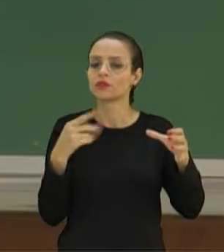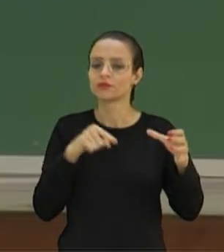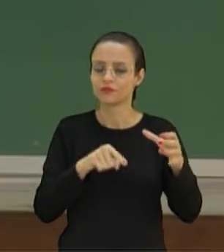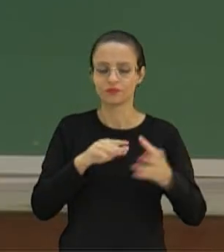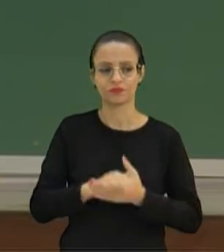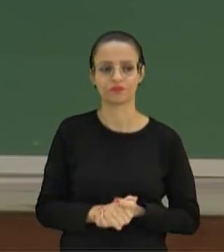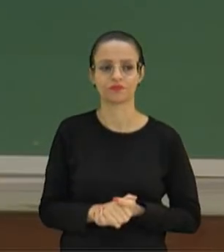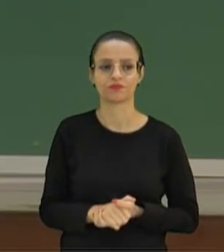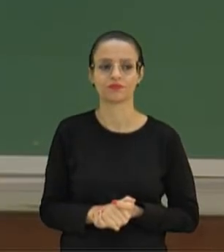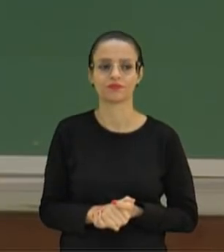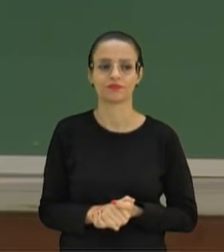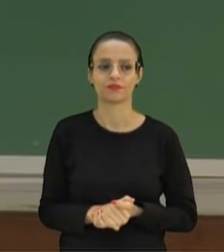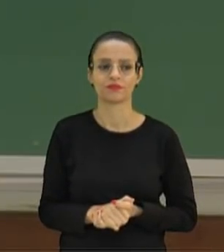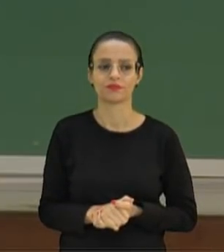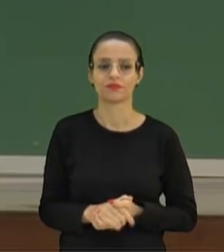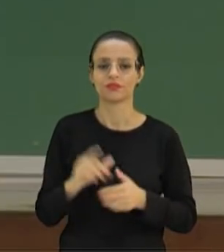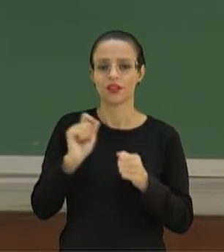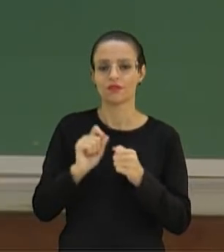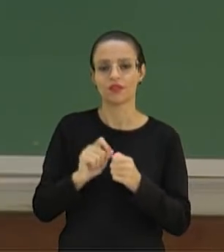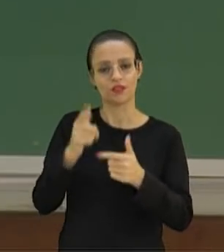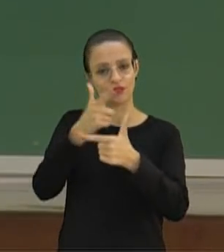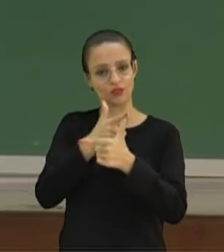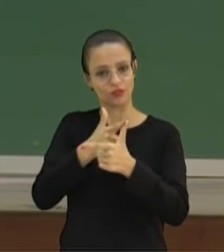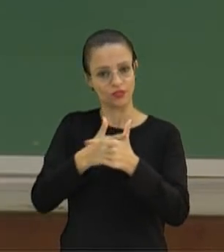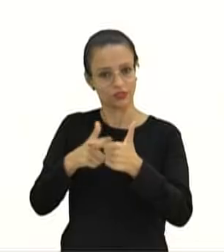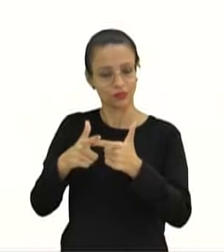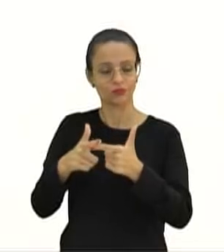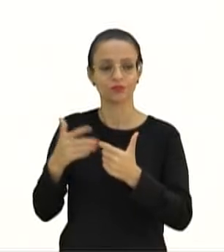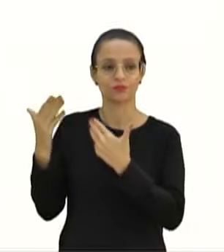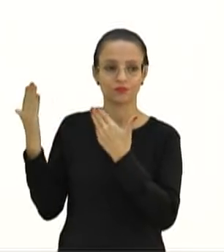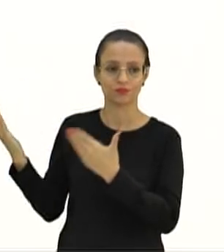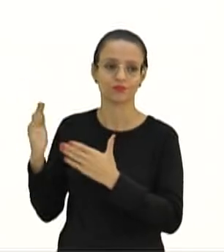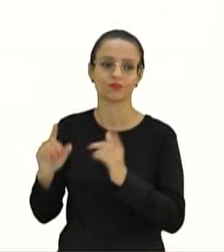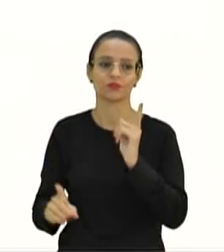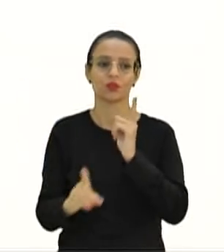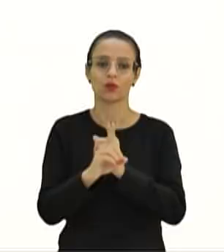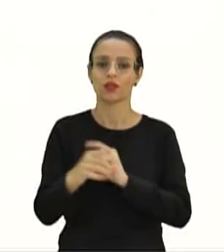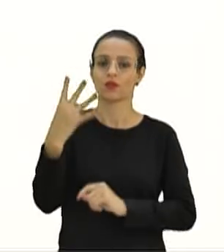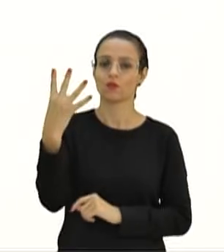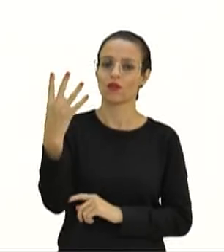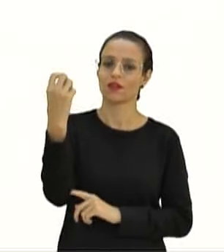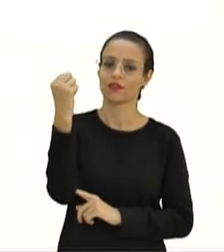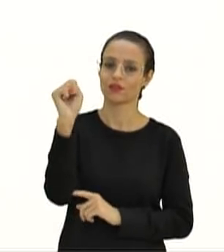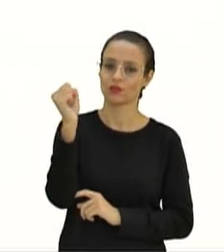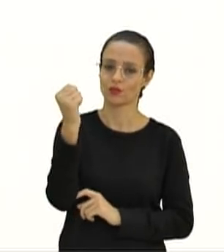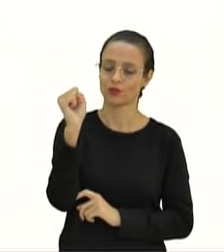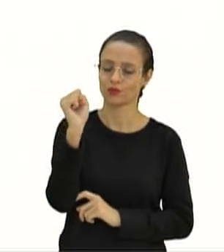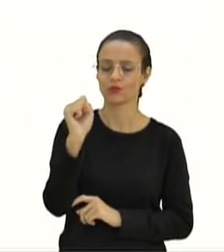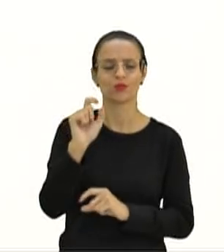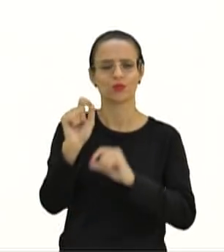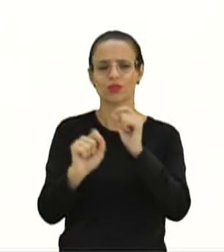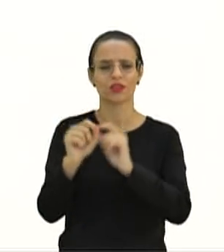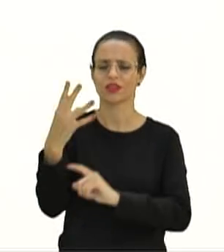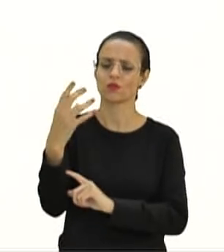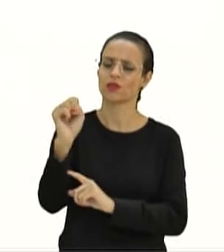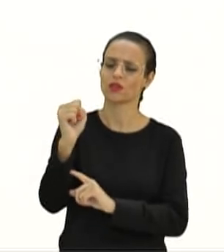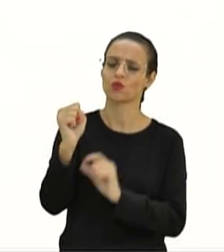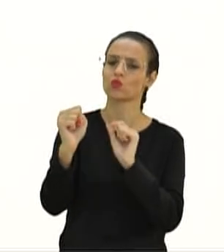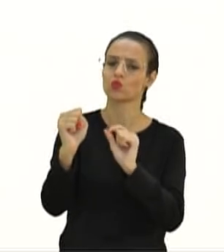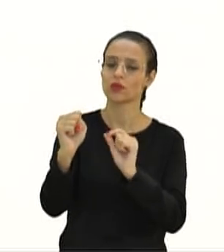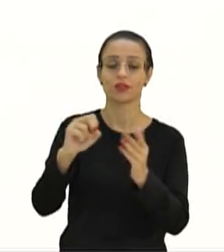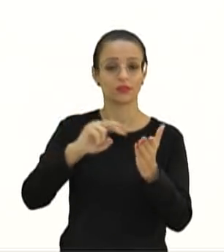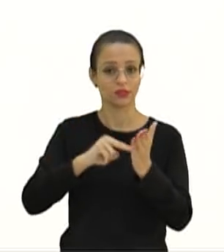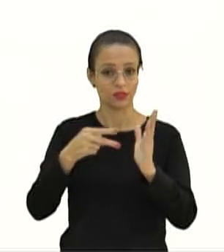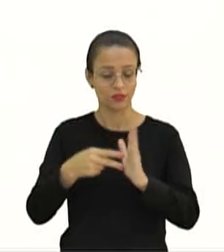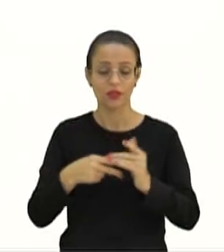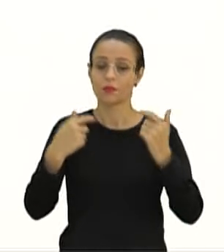lá? Olhem aqui então, ó, fazendo essa divisão, eu vou encontrar 48. O que é esse 48?